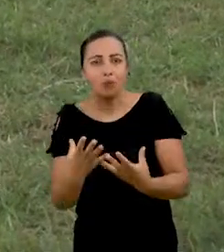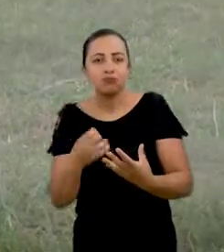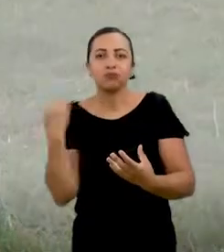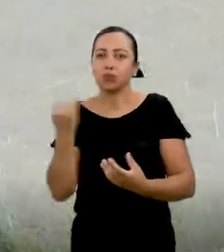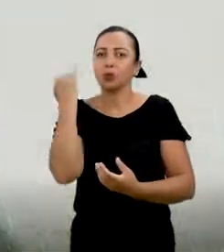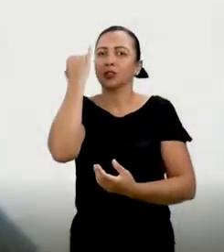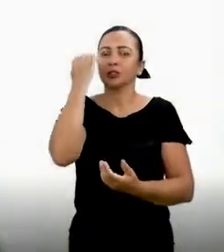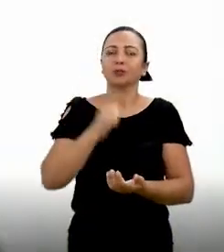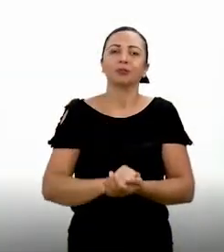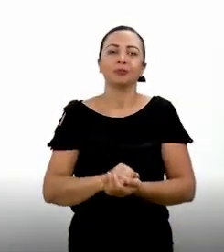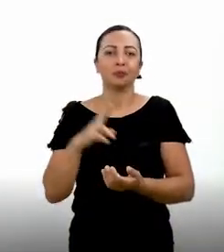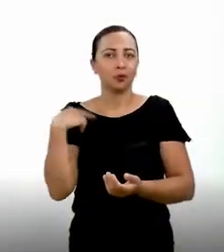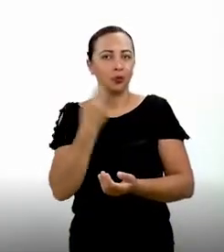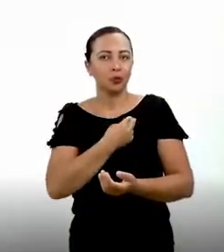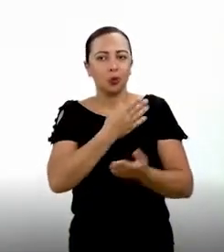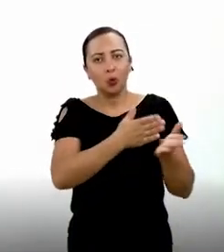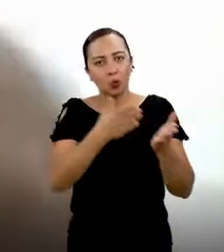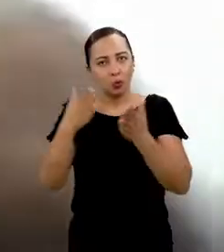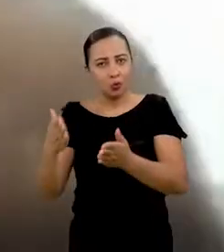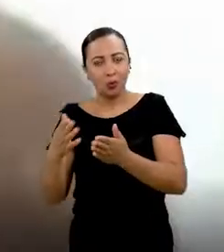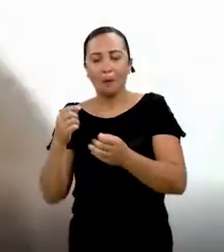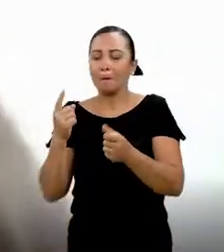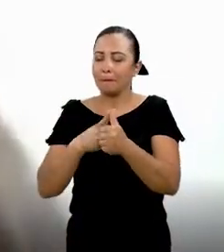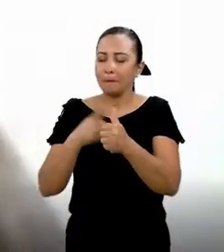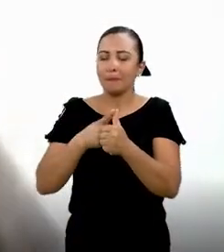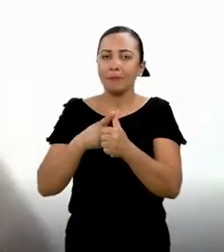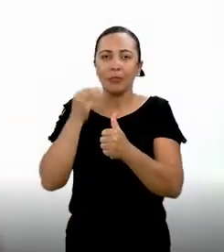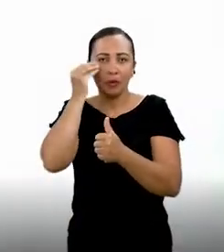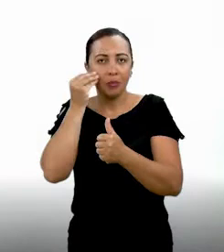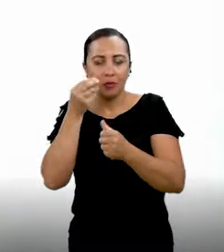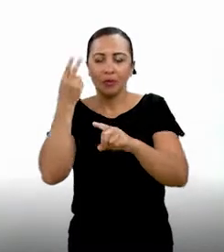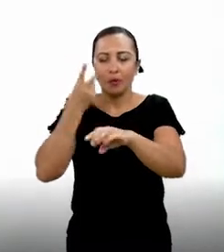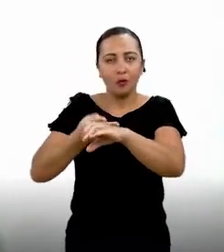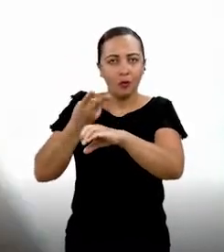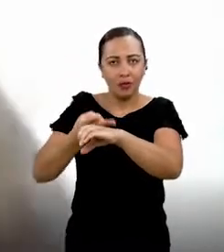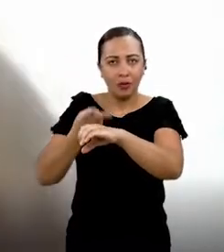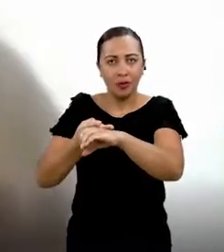conduzimos primeiro a experimentação in vitro. Então, nós fizemos primeiro o teste de